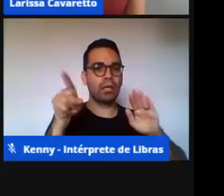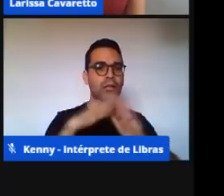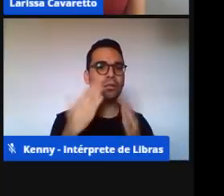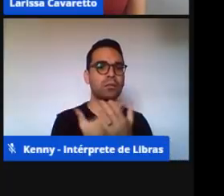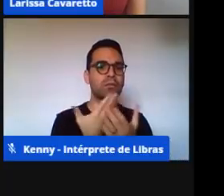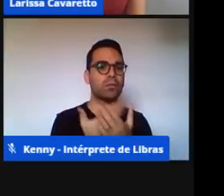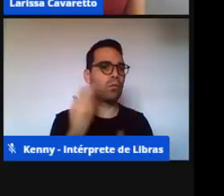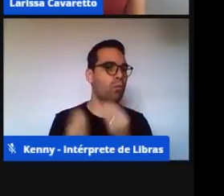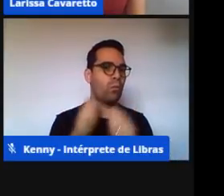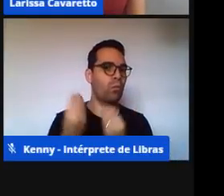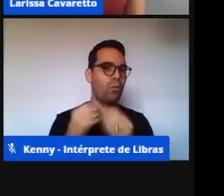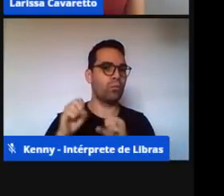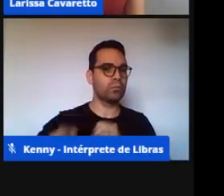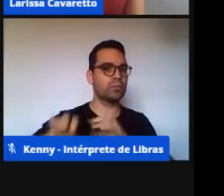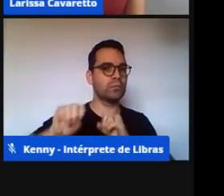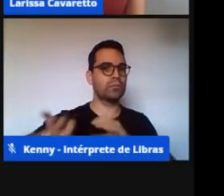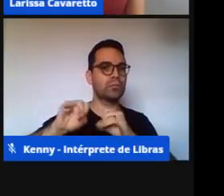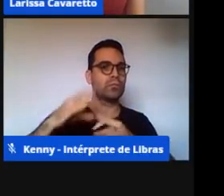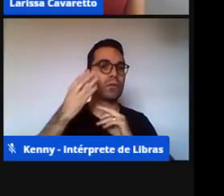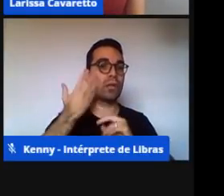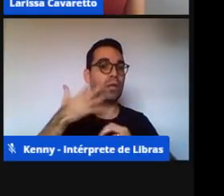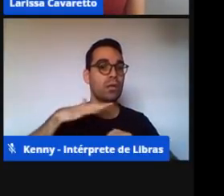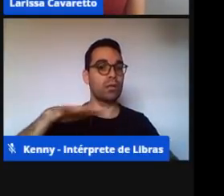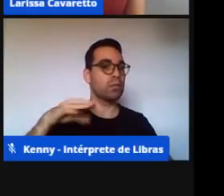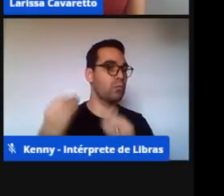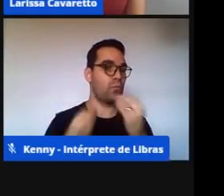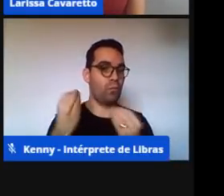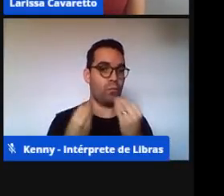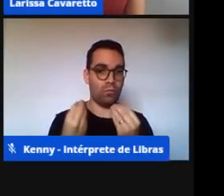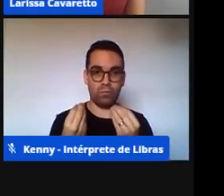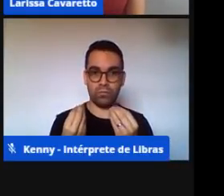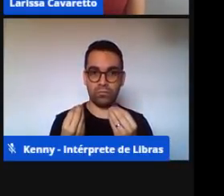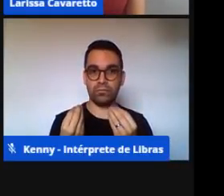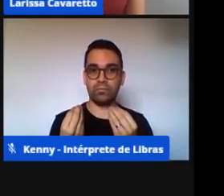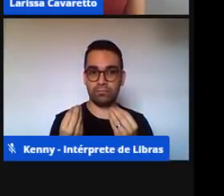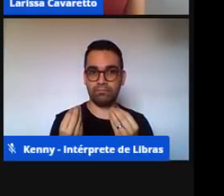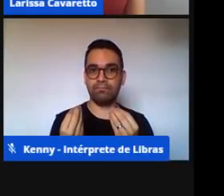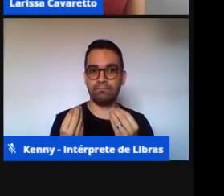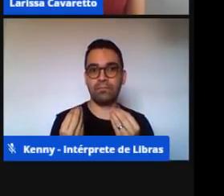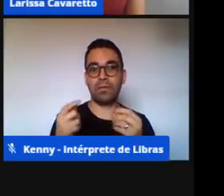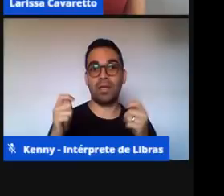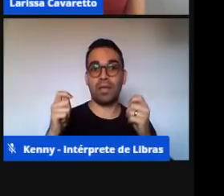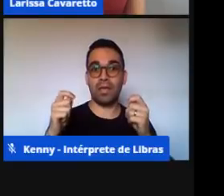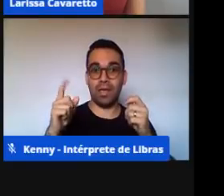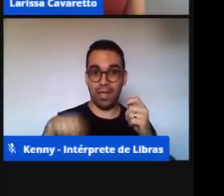vão entender de forma mais adequada com atividades lúdicas.